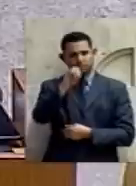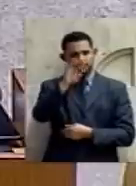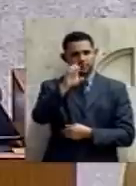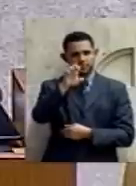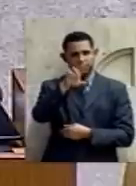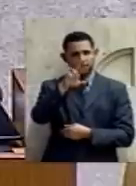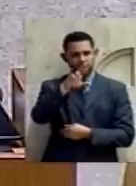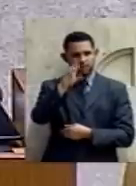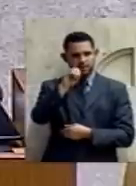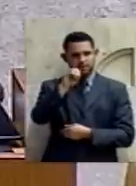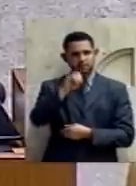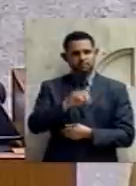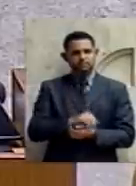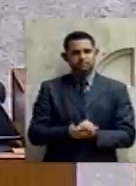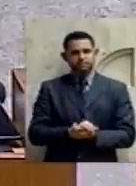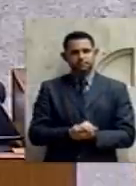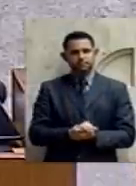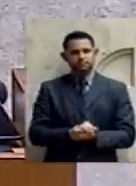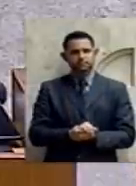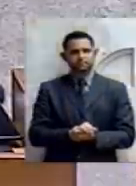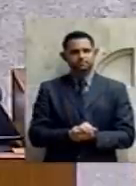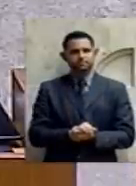Filgueiras Cavalcante Júnior.